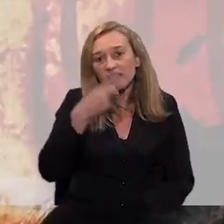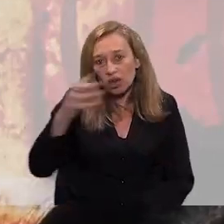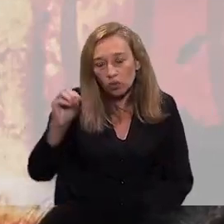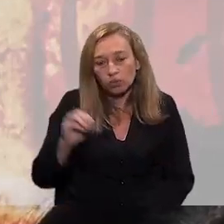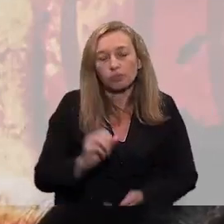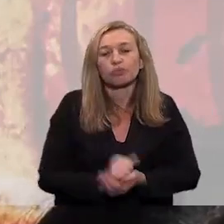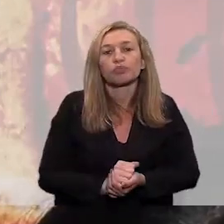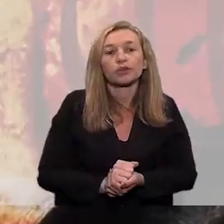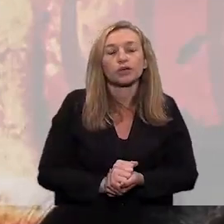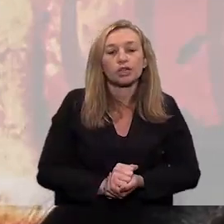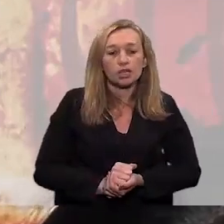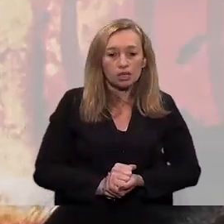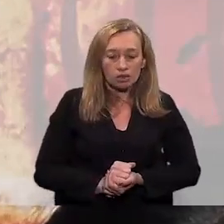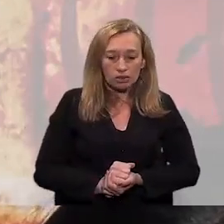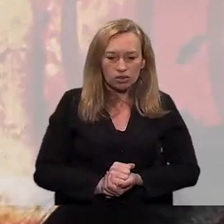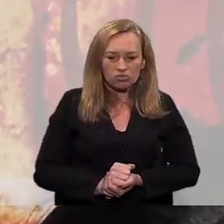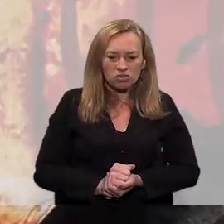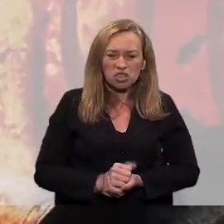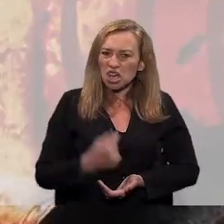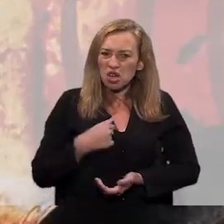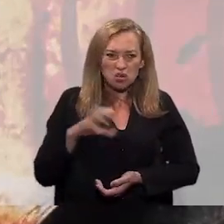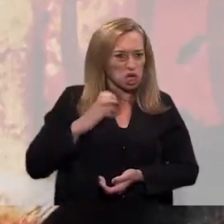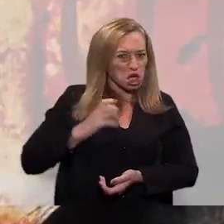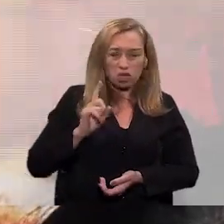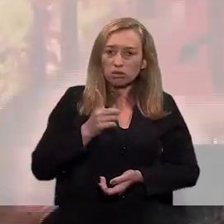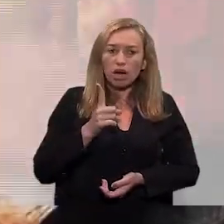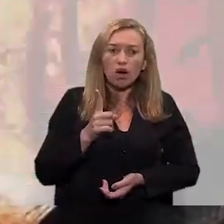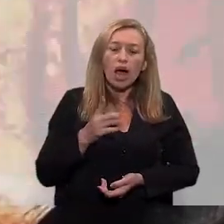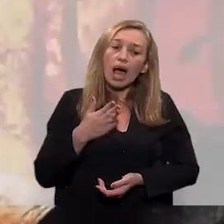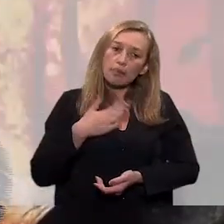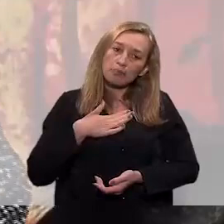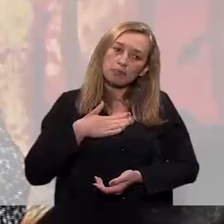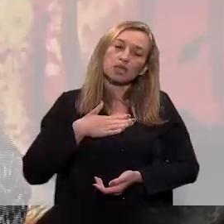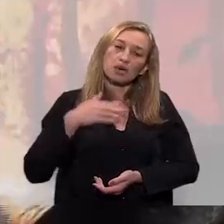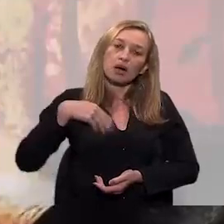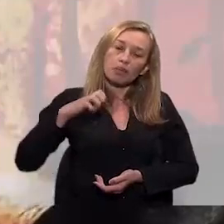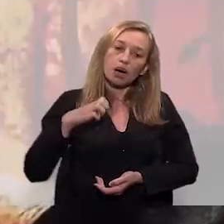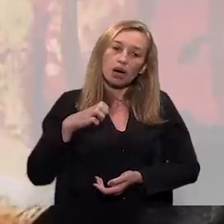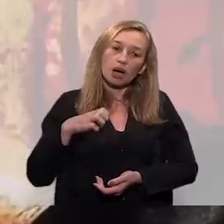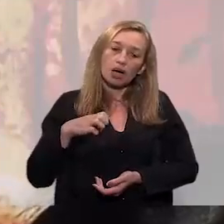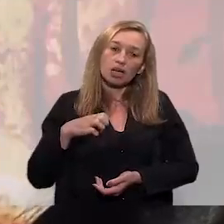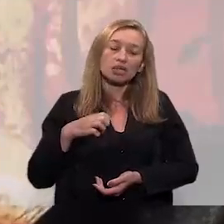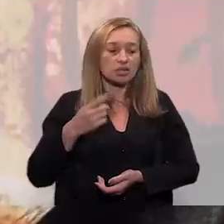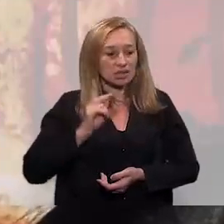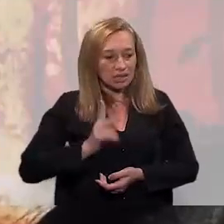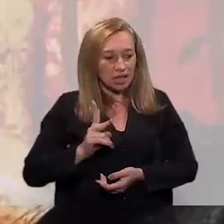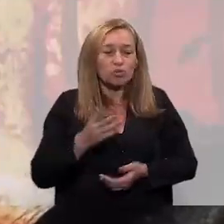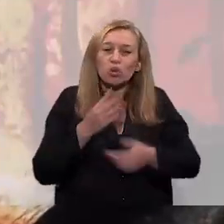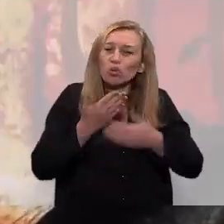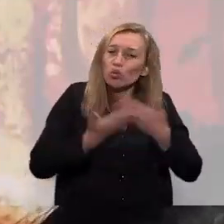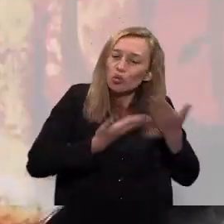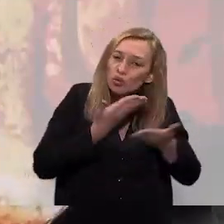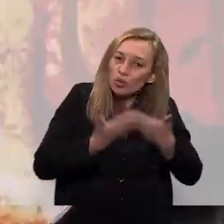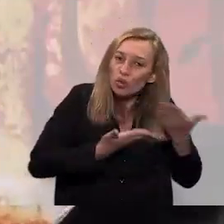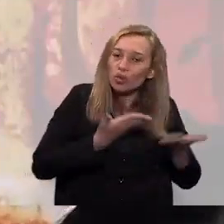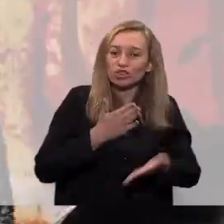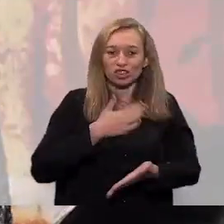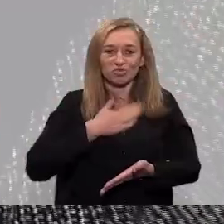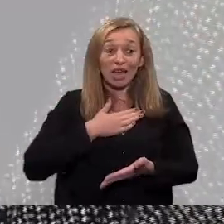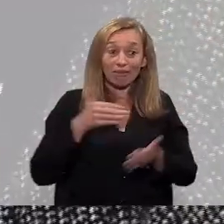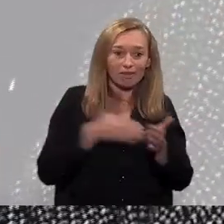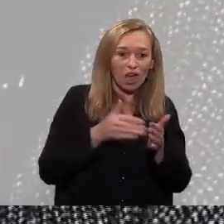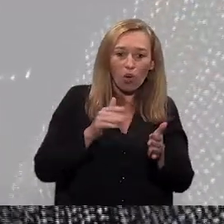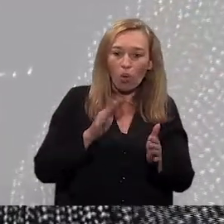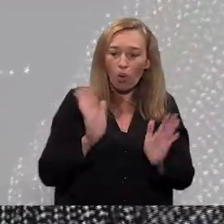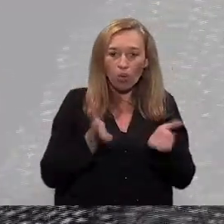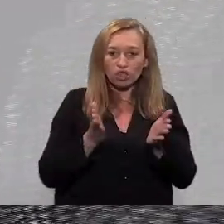no Chapadão. E não que eu fosse rica, mas assim, a minha mãe, ela sempre me enfeitou, ela me chama